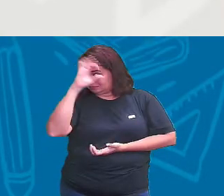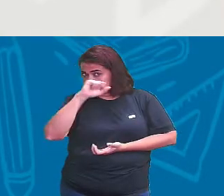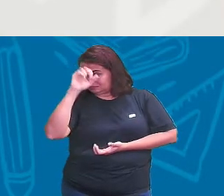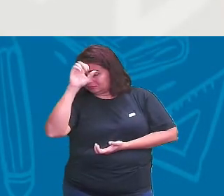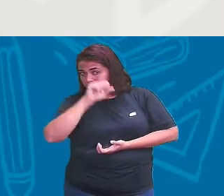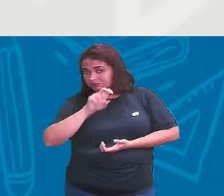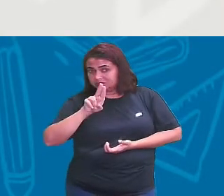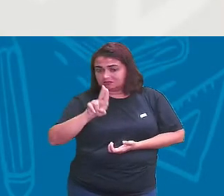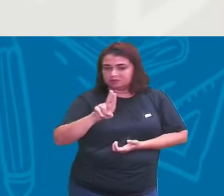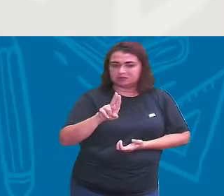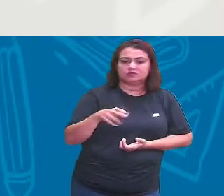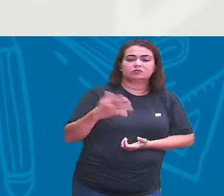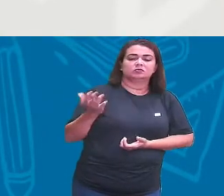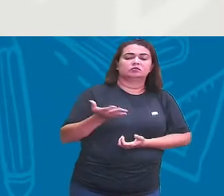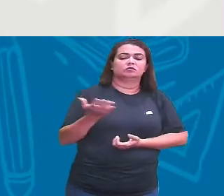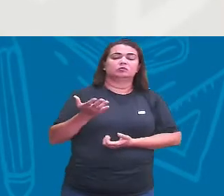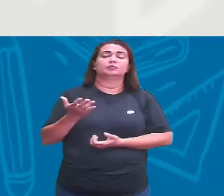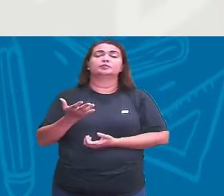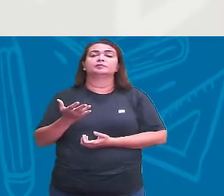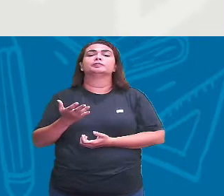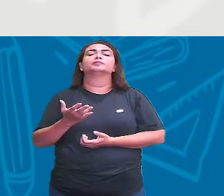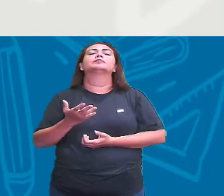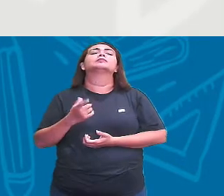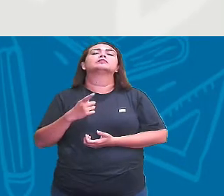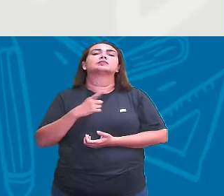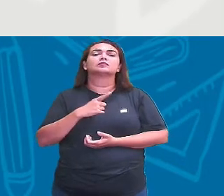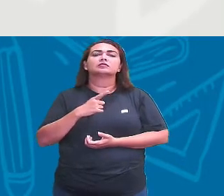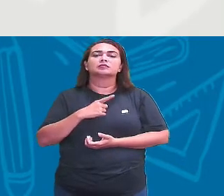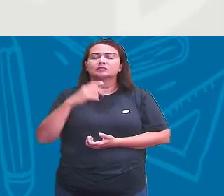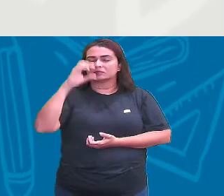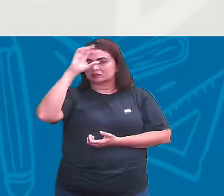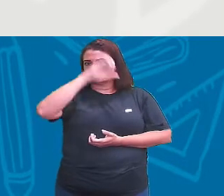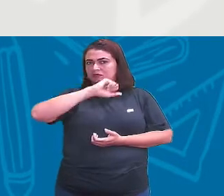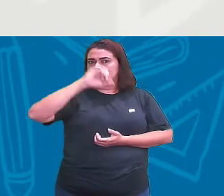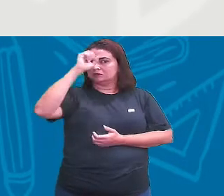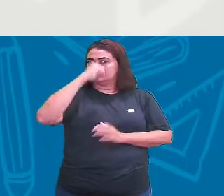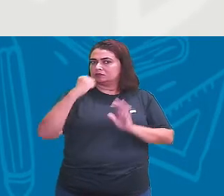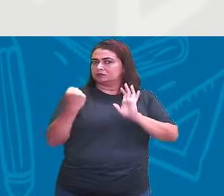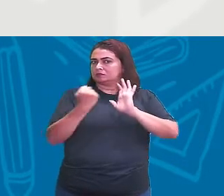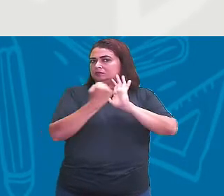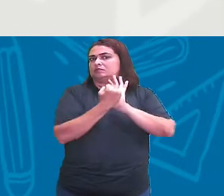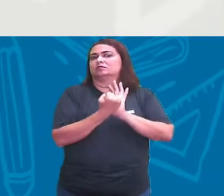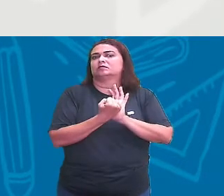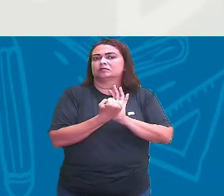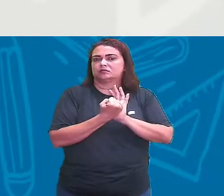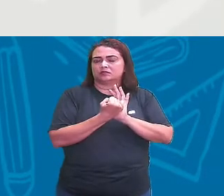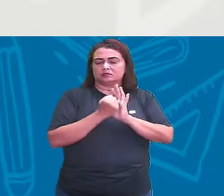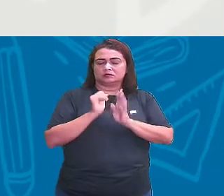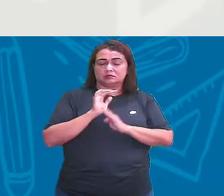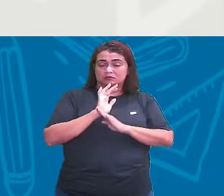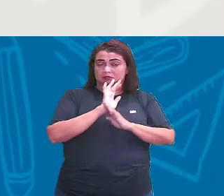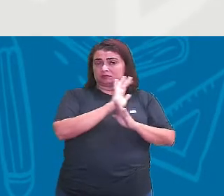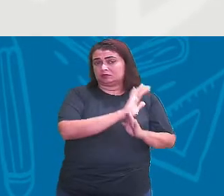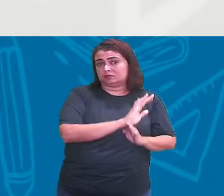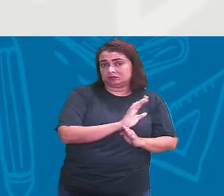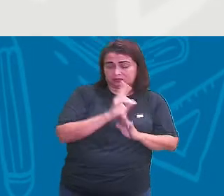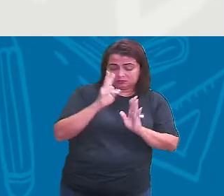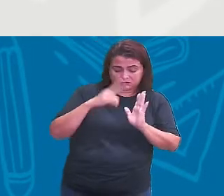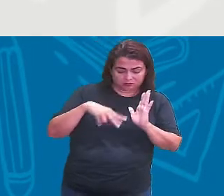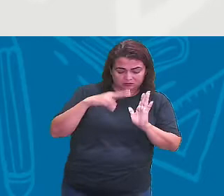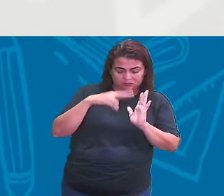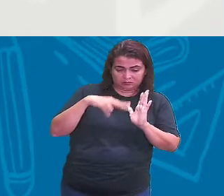vamos conhecer alguns símbolos que nos ajudam a ler. A gente vai hoje aprender os símbolos que indicam,